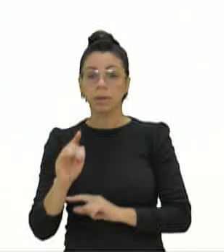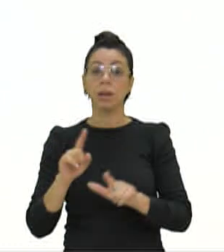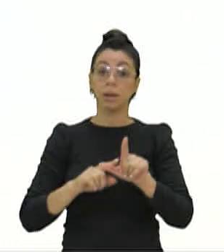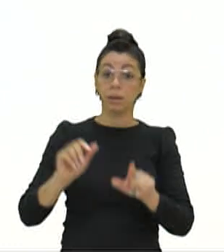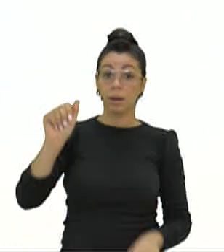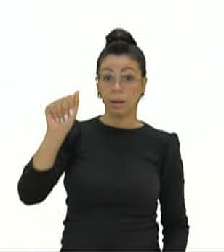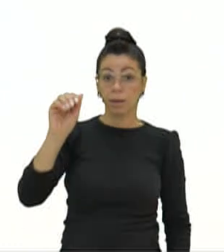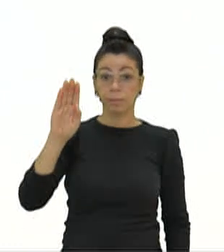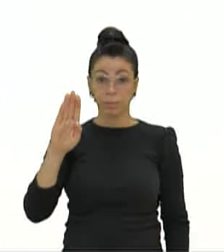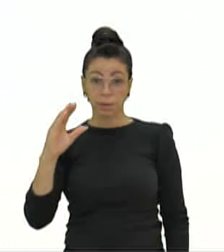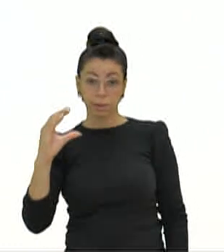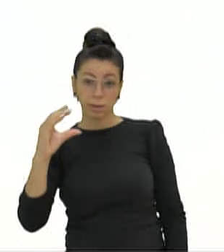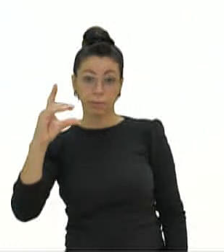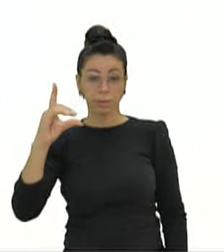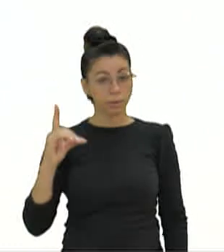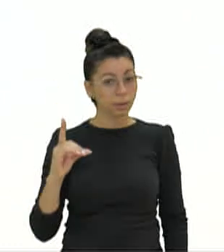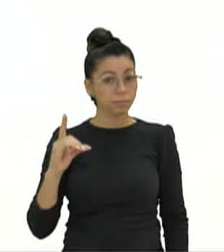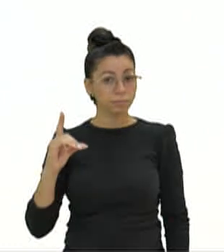a letra D, a gripe?